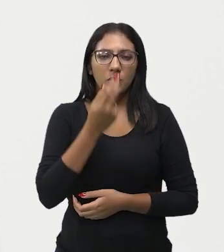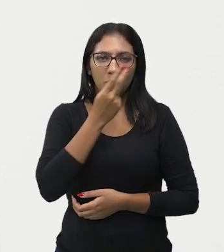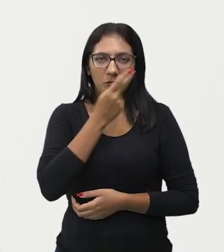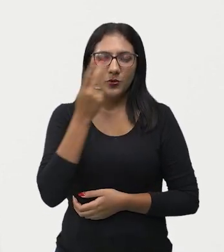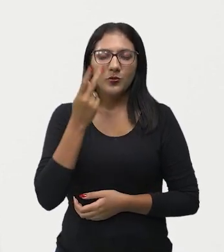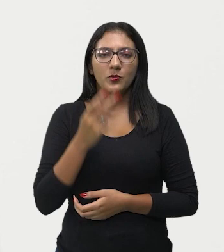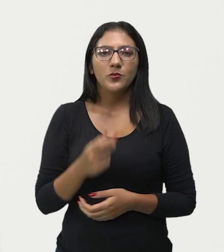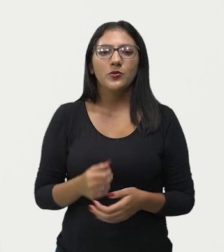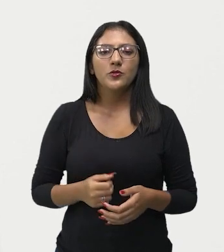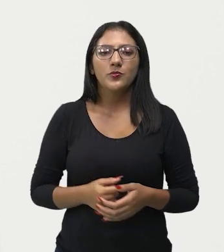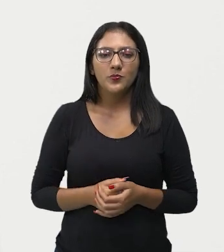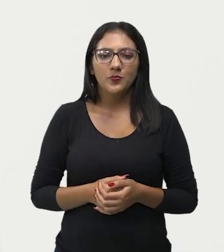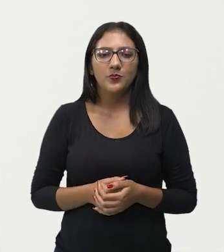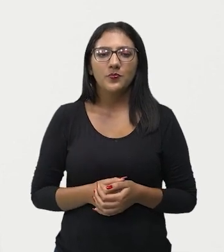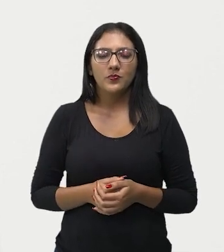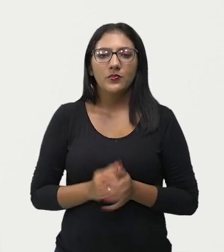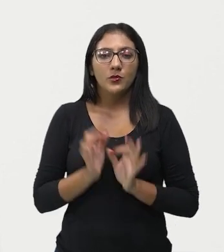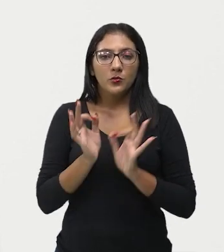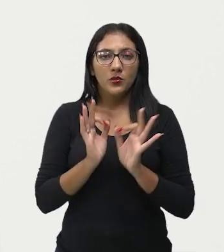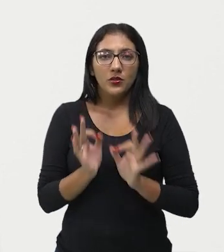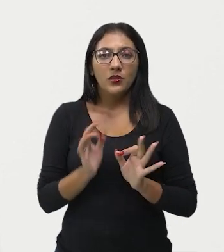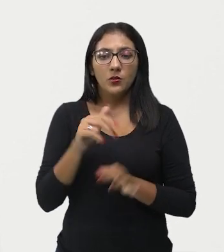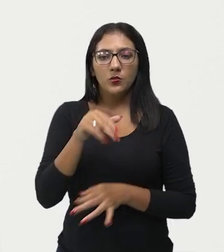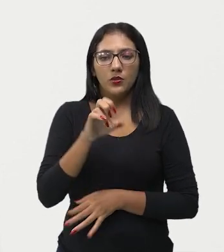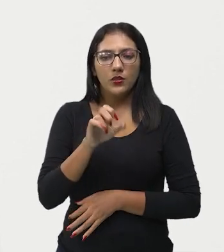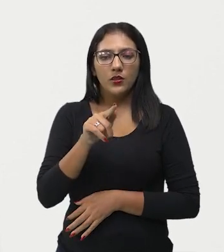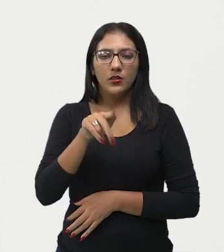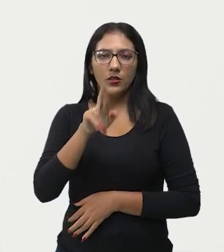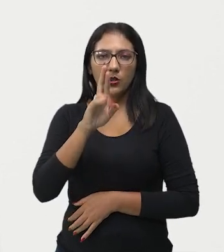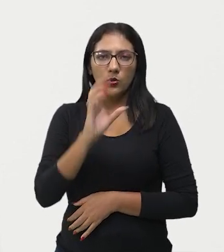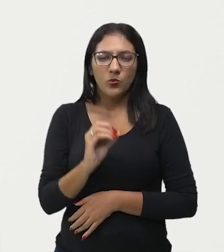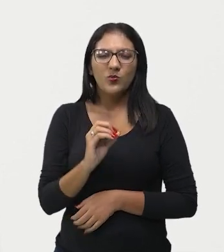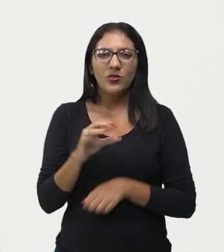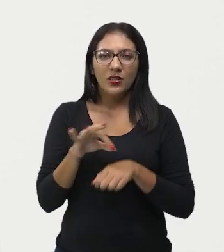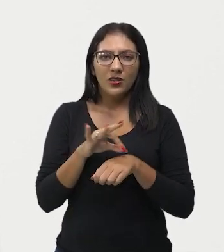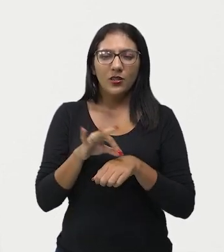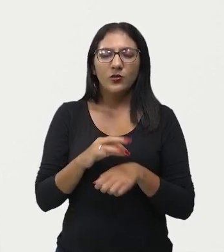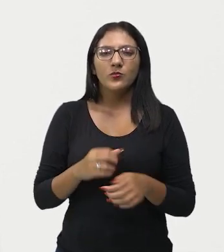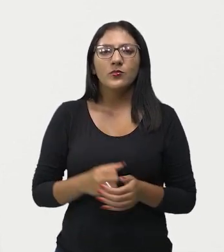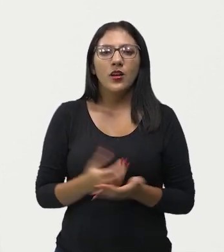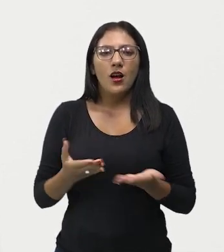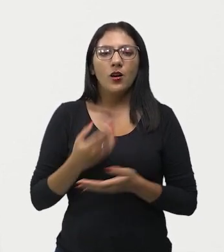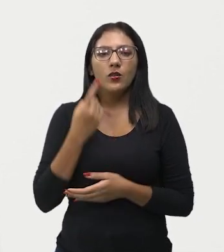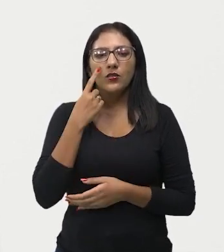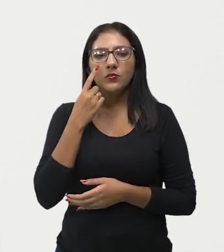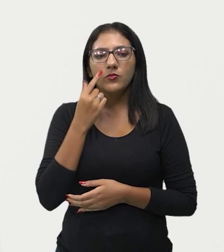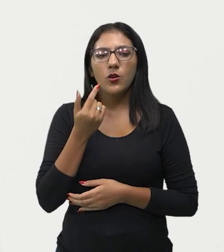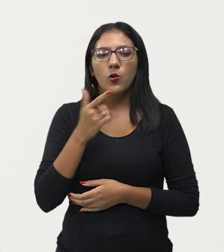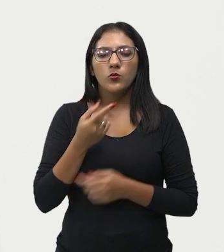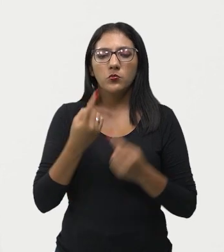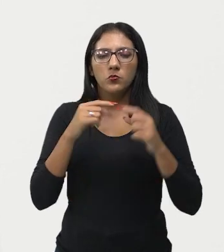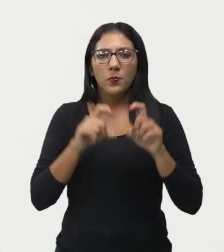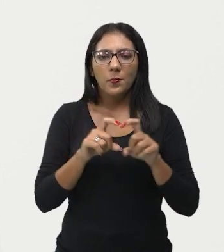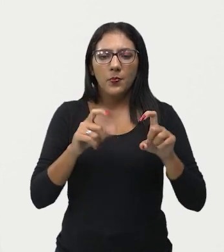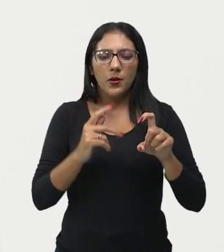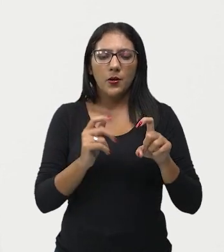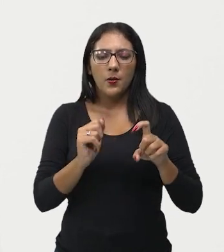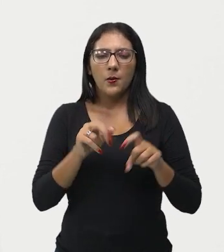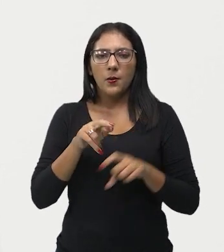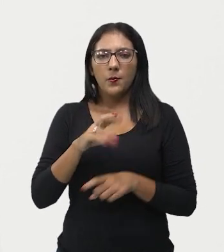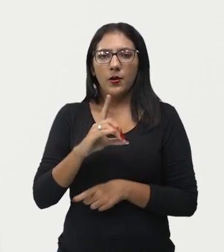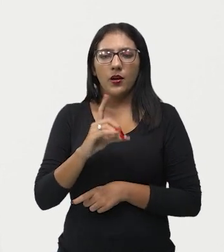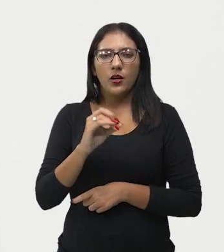a variável negro. E aí vamos identificar agora a frequência absoluta para as pessoas que responderam ser